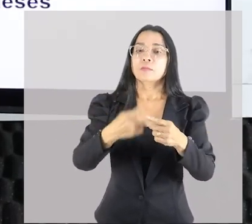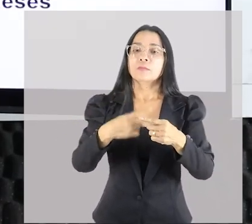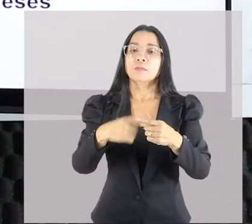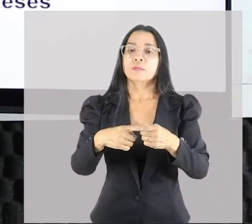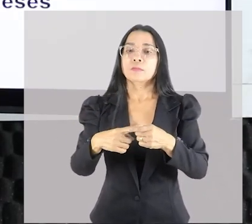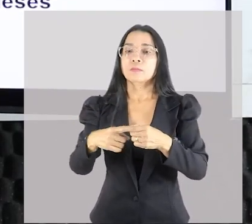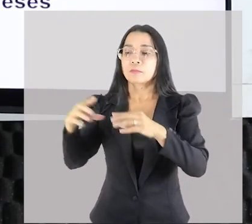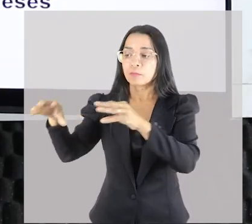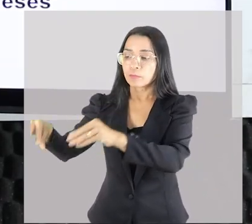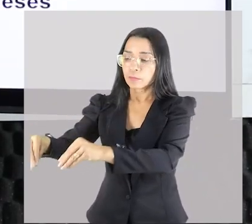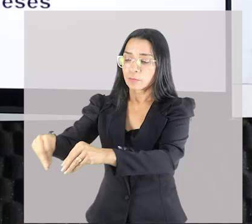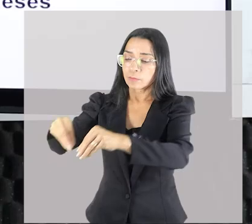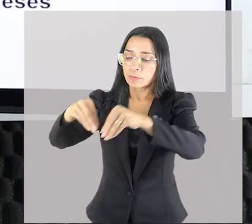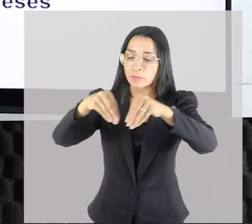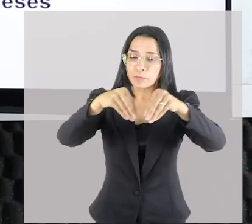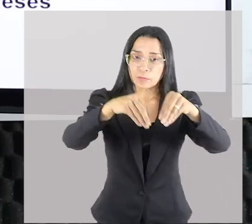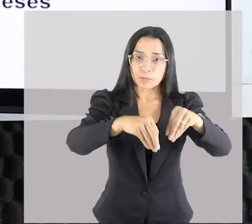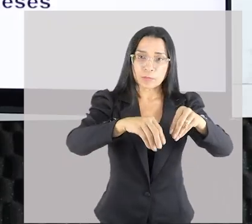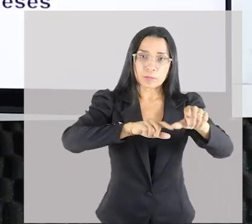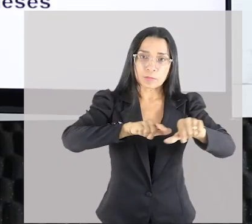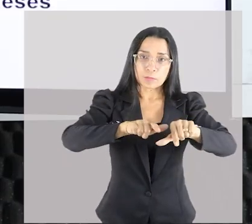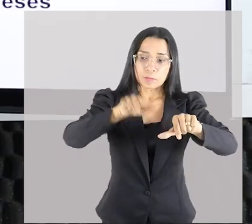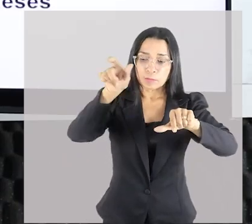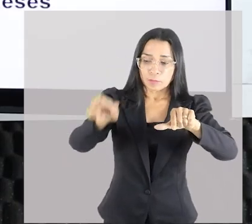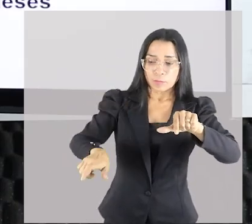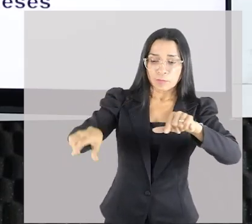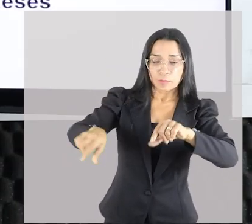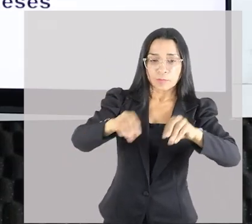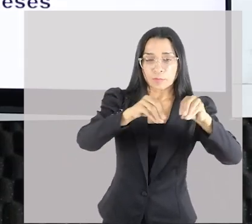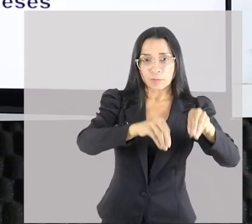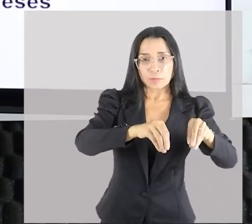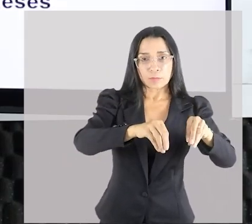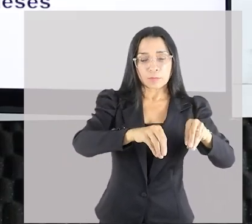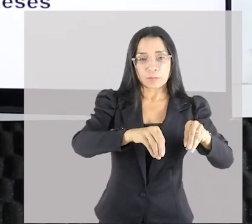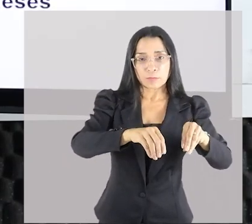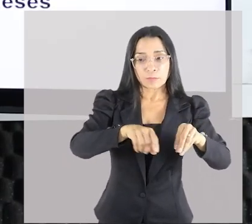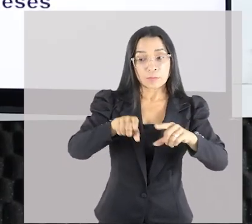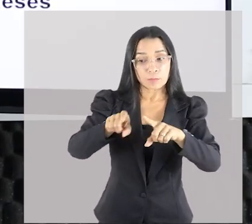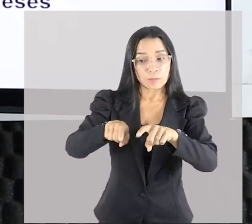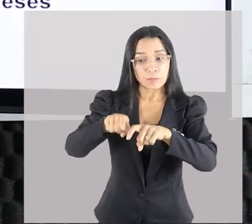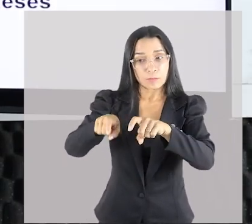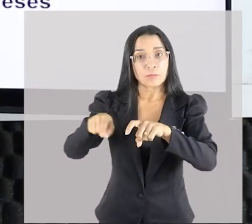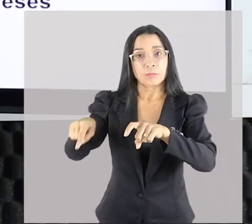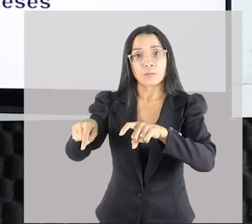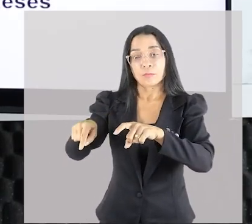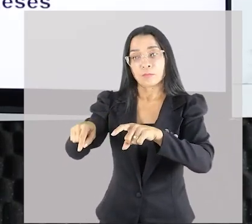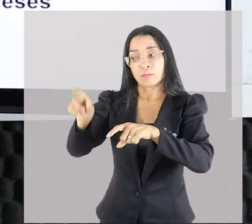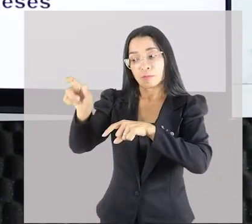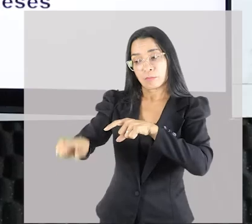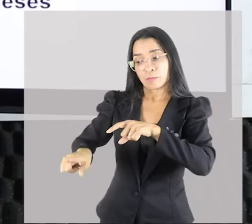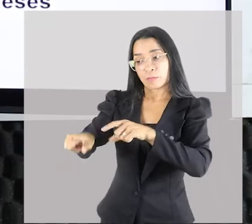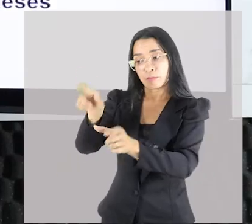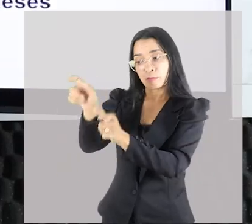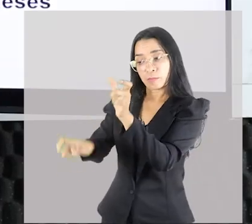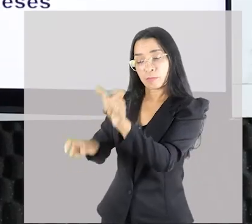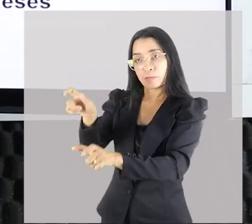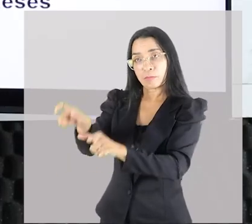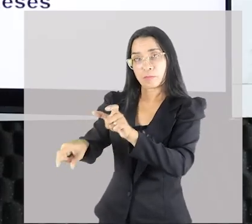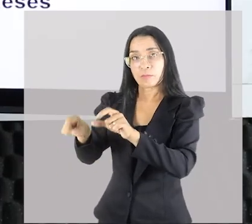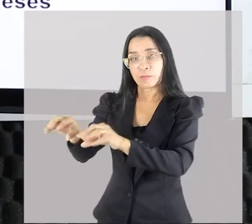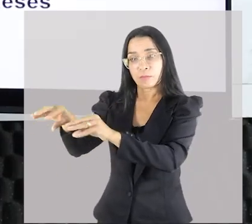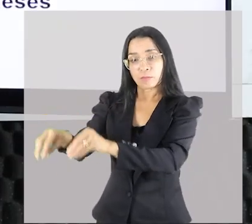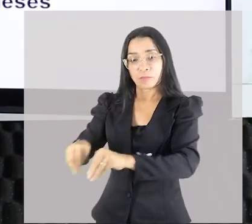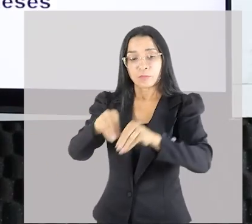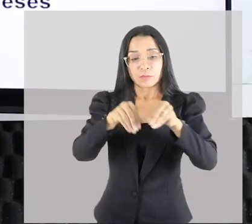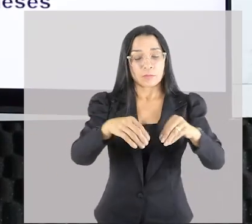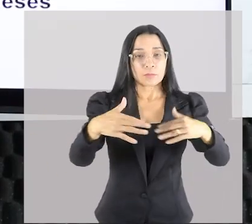lá no campo, que era um servo, que passa a ser assalariado para as cidades, para essas corporações de ofício. Começa a entender